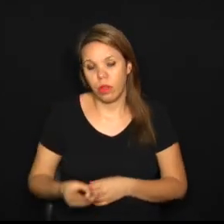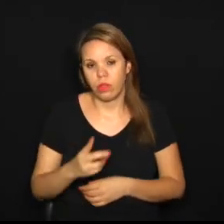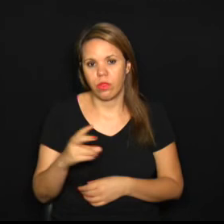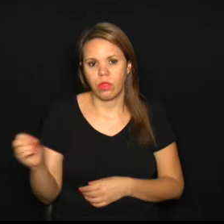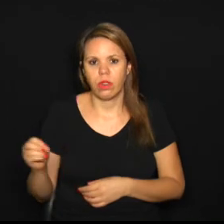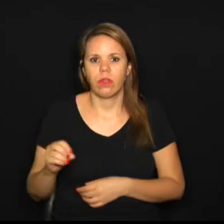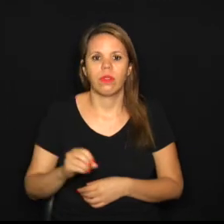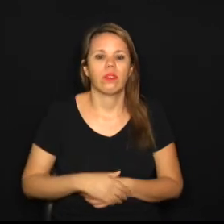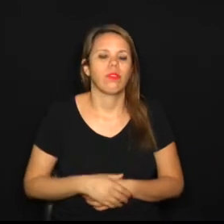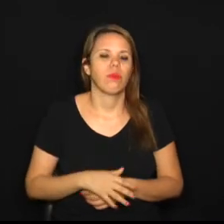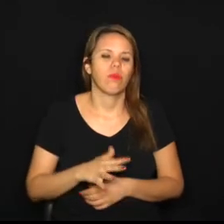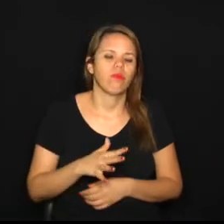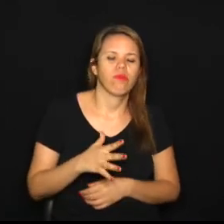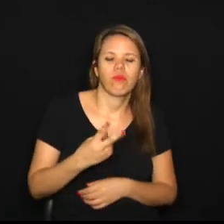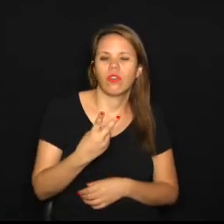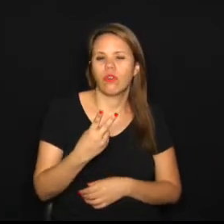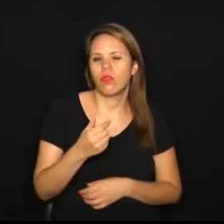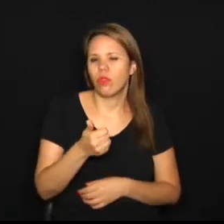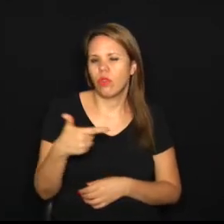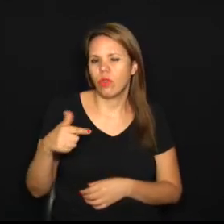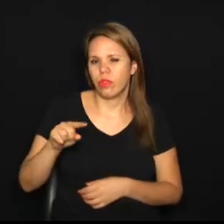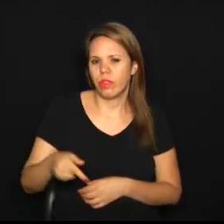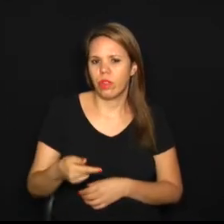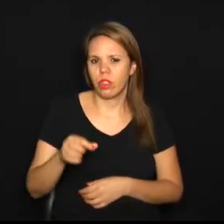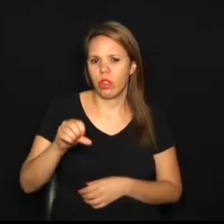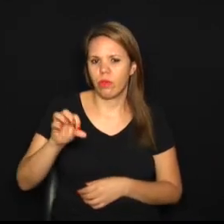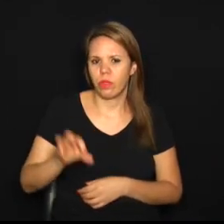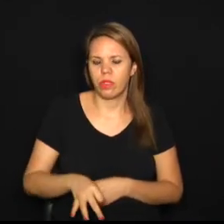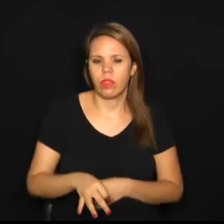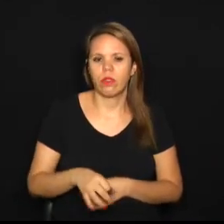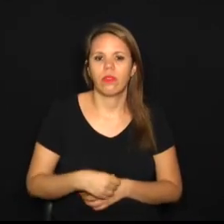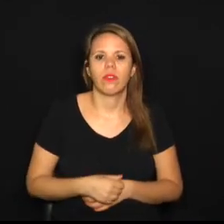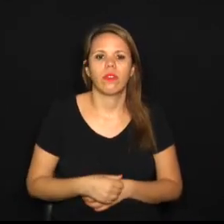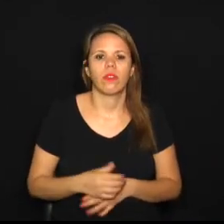variação de 12,9%. E as transferências correntes,